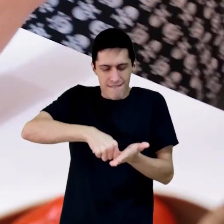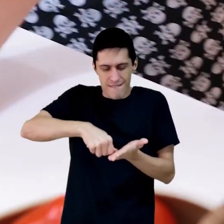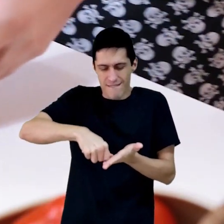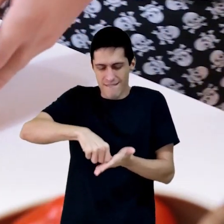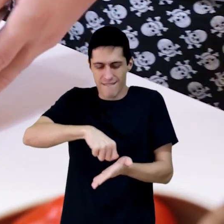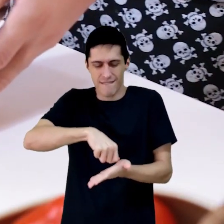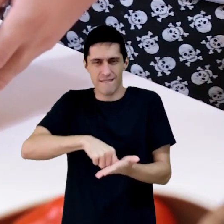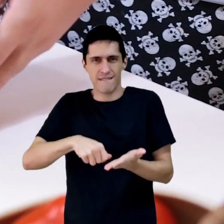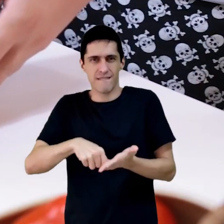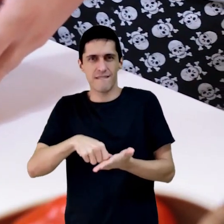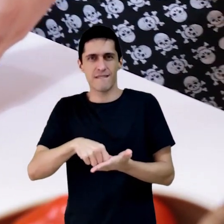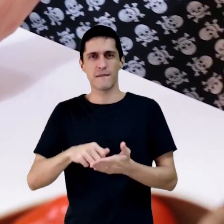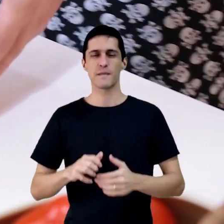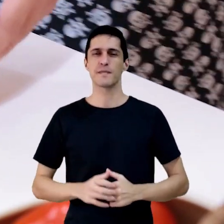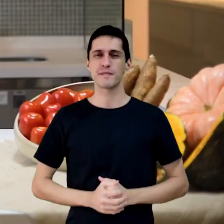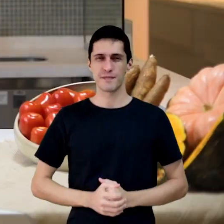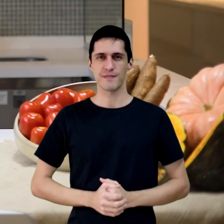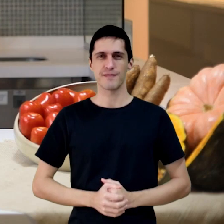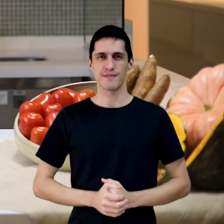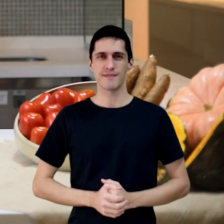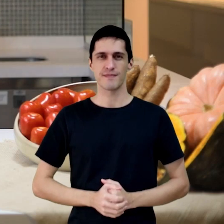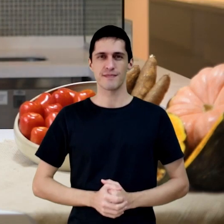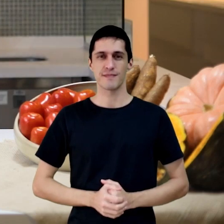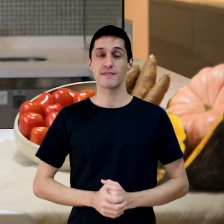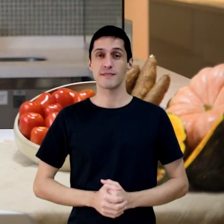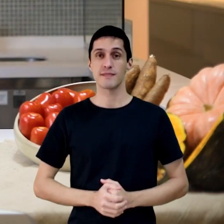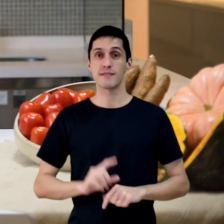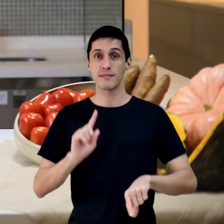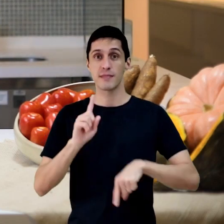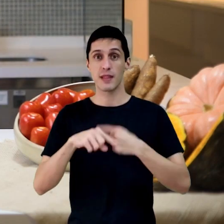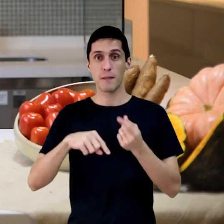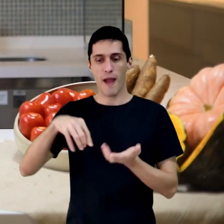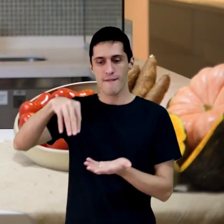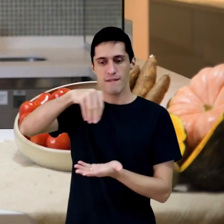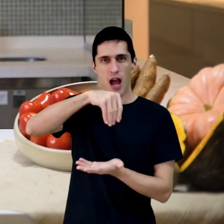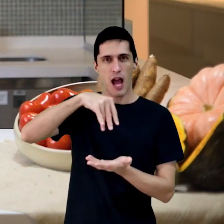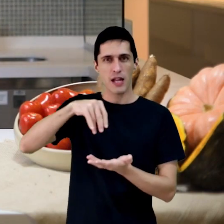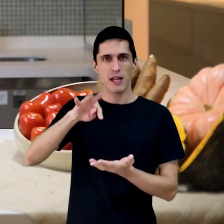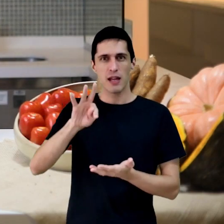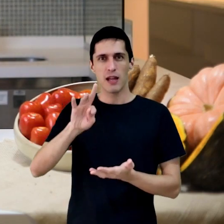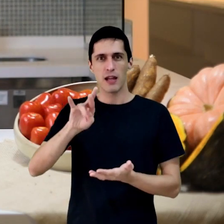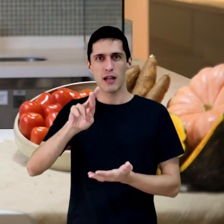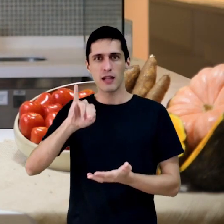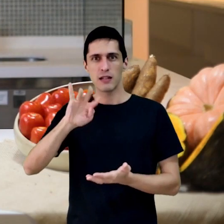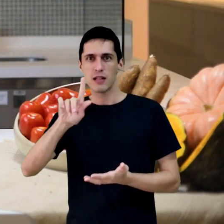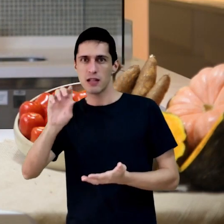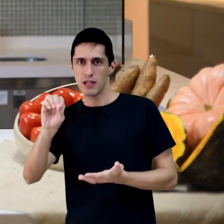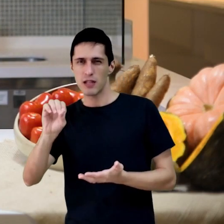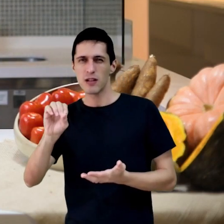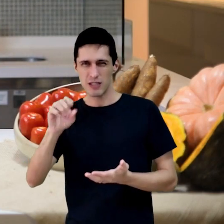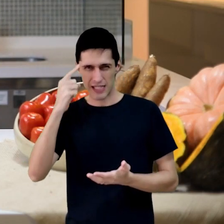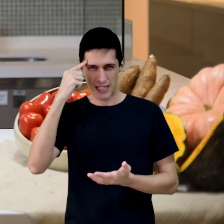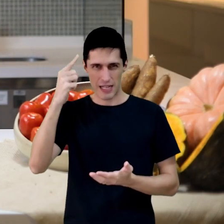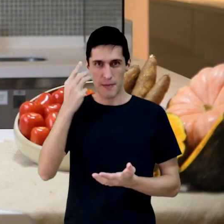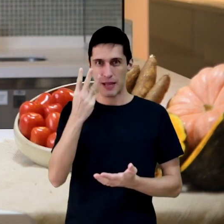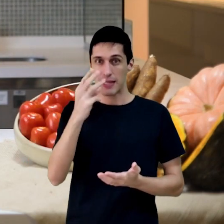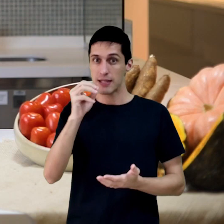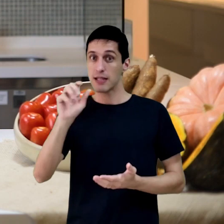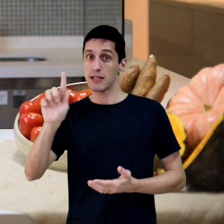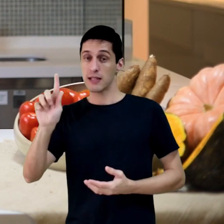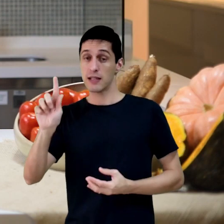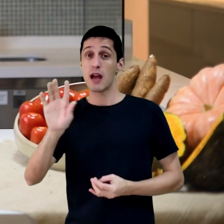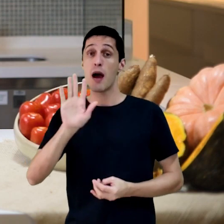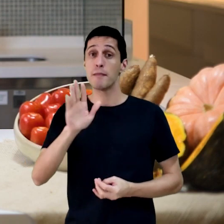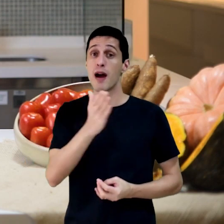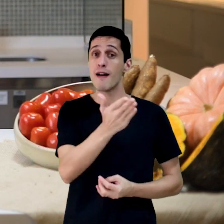não dissolveram. Então aqui, ó, a farinha de trigo, a gente colocou aí 30 gramas aí na receita. Mas